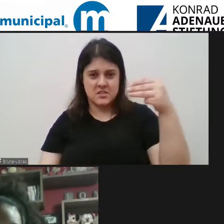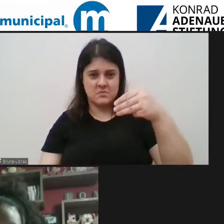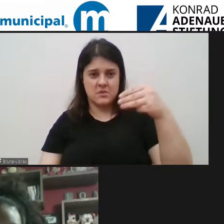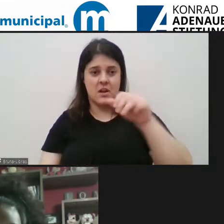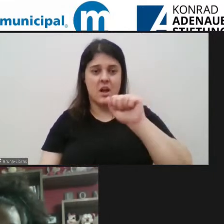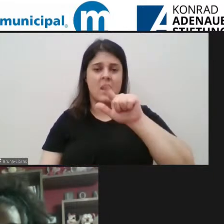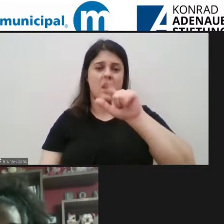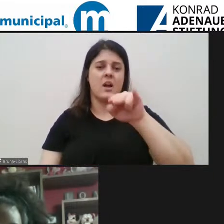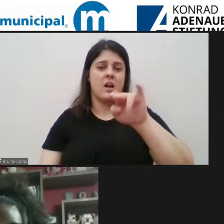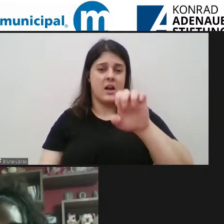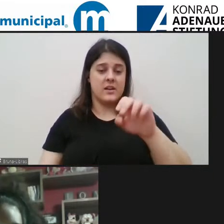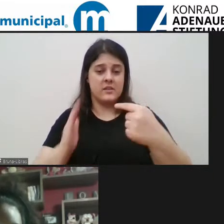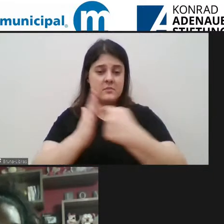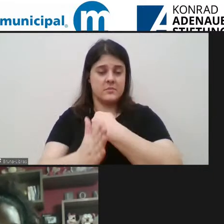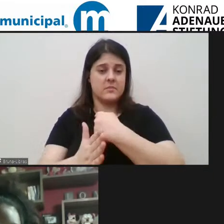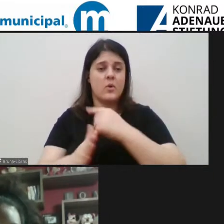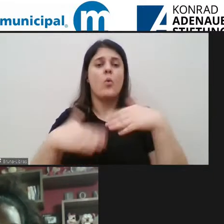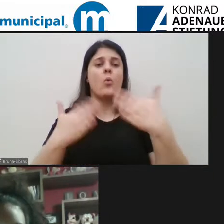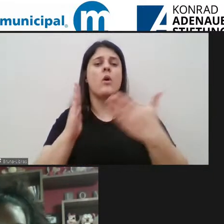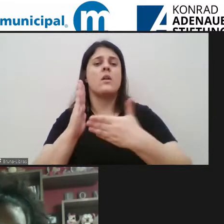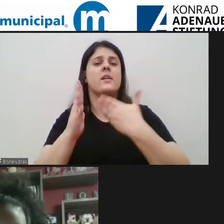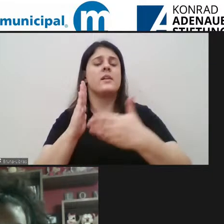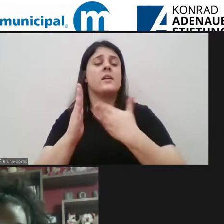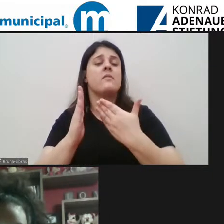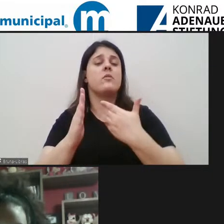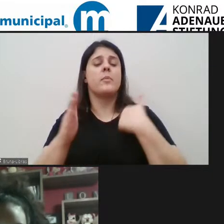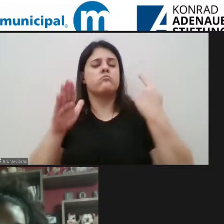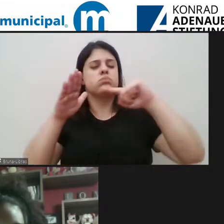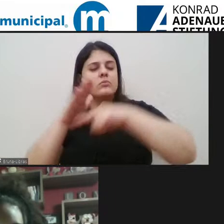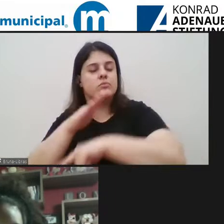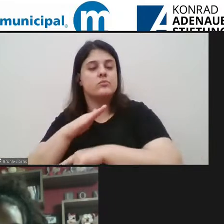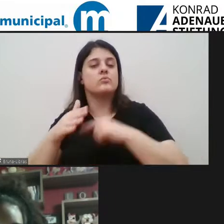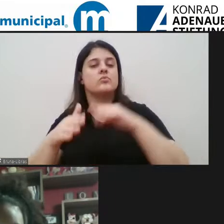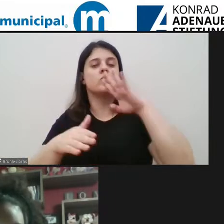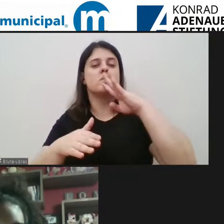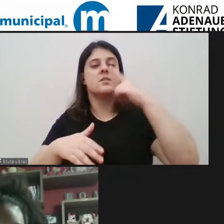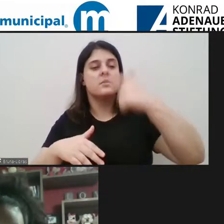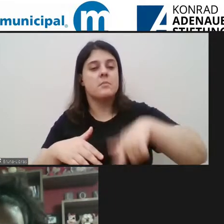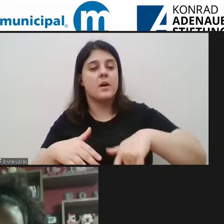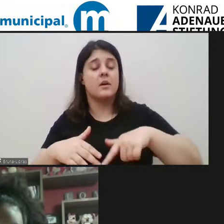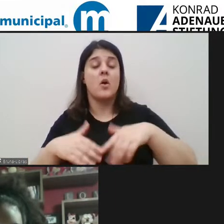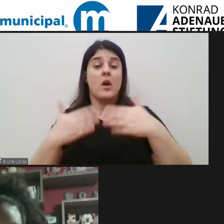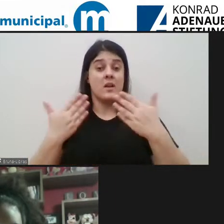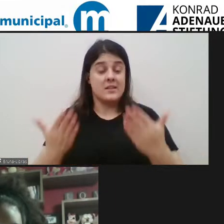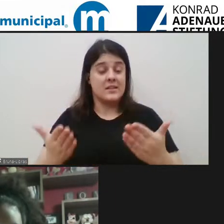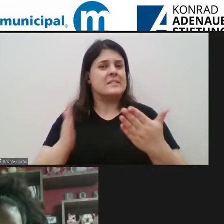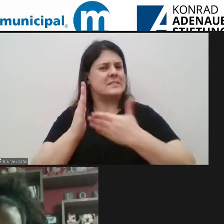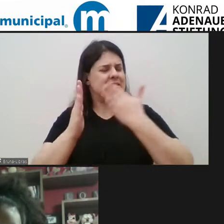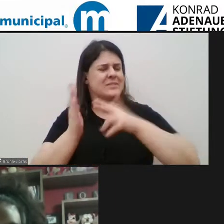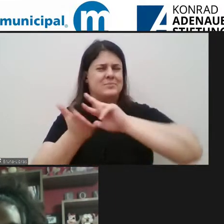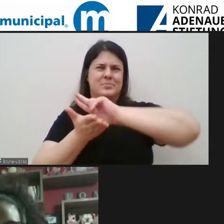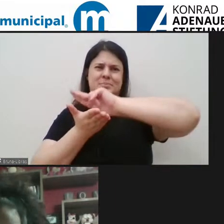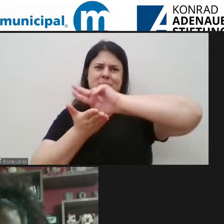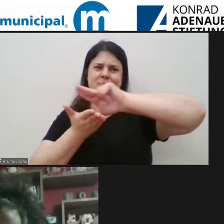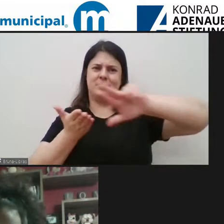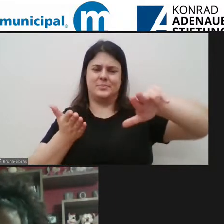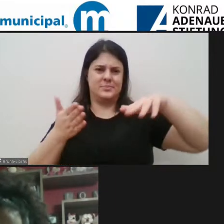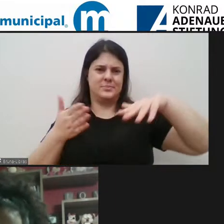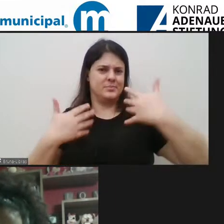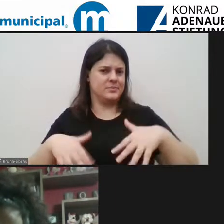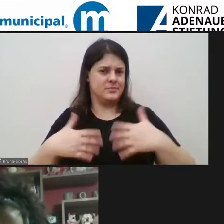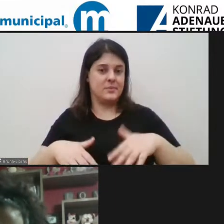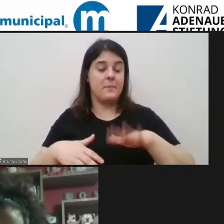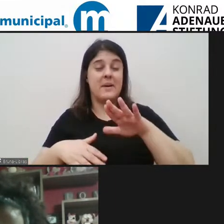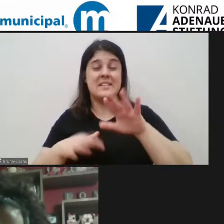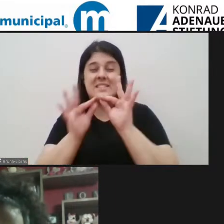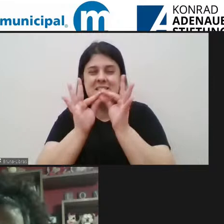Aline mandou uma pergunta ó bibliografia você recomenda para aprofundarmos na política né Olha Aline tem muita coisa que pode ser lida